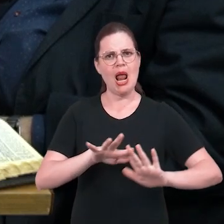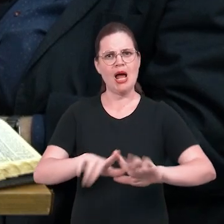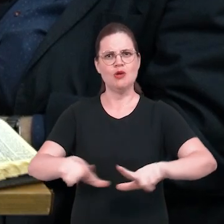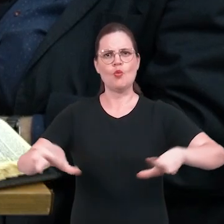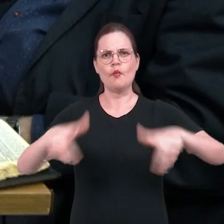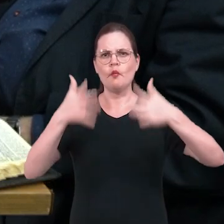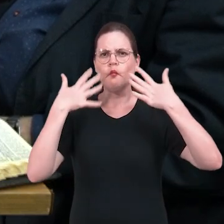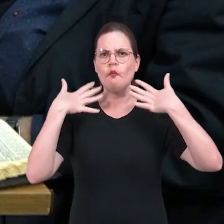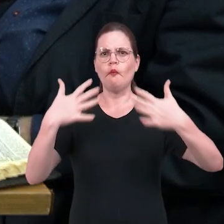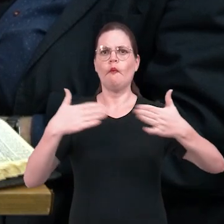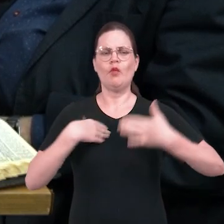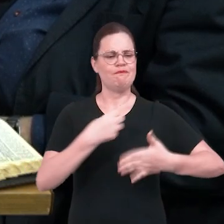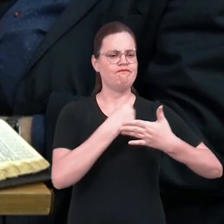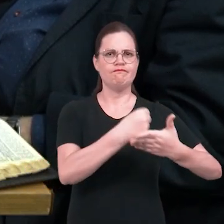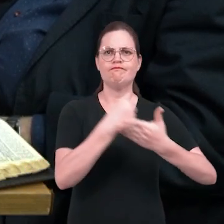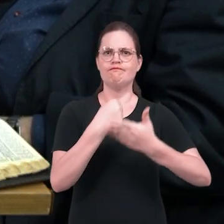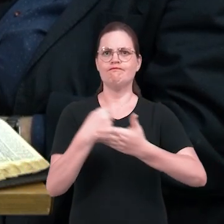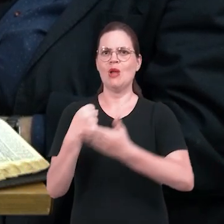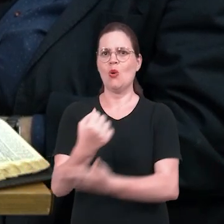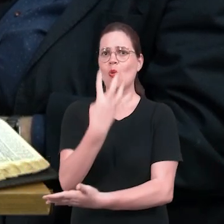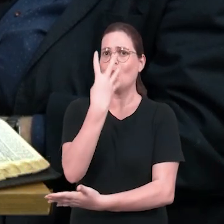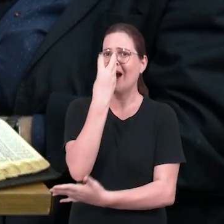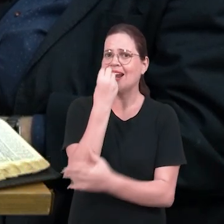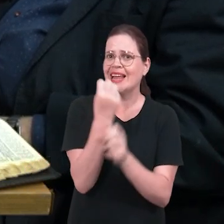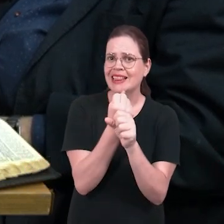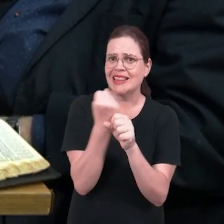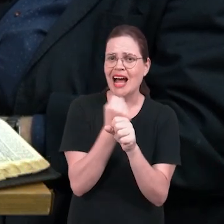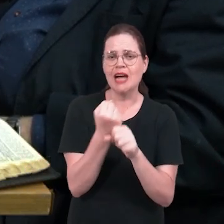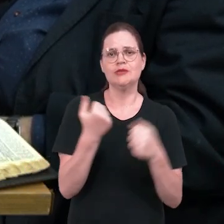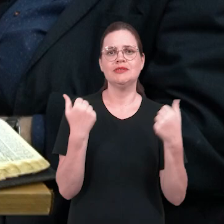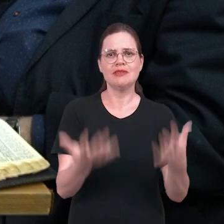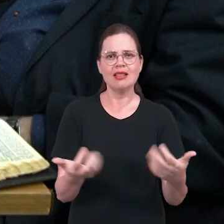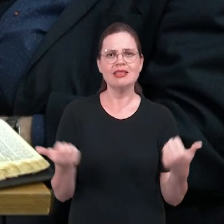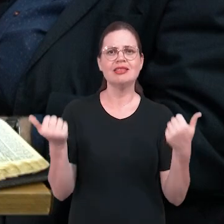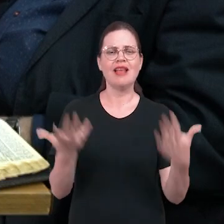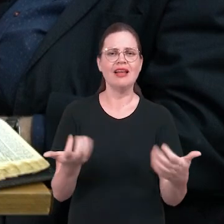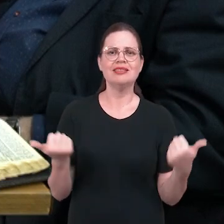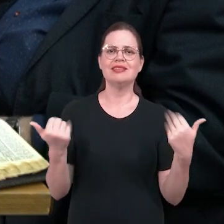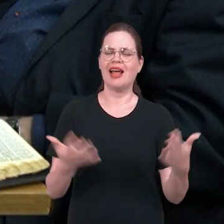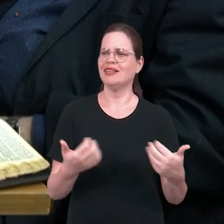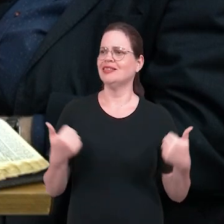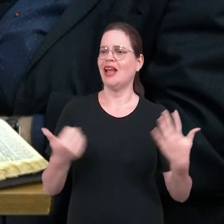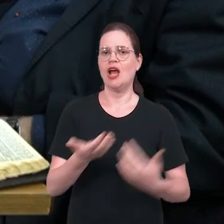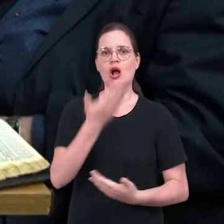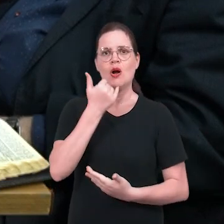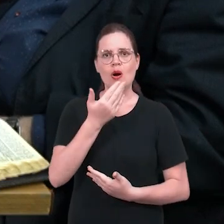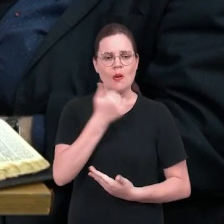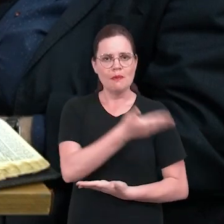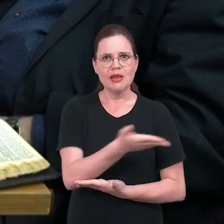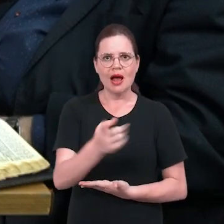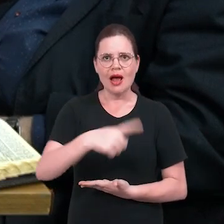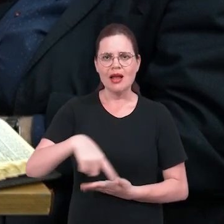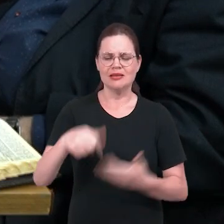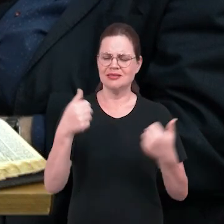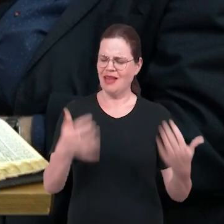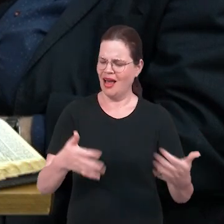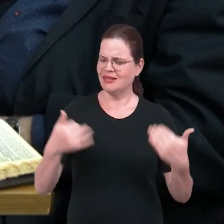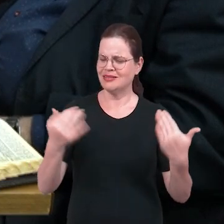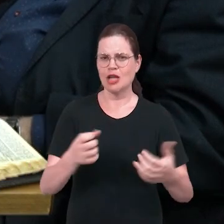deserto, sustenta esse povo vivo 40 anos. Fala com o povo por 40 anos. Fala com o povo,